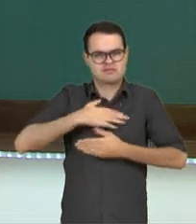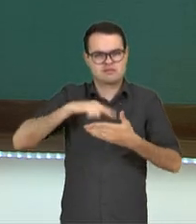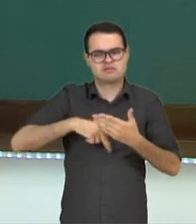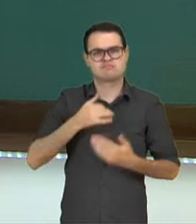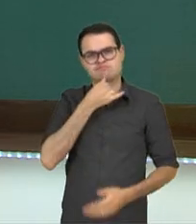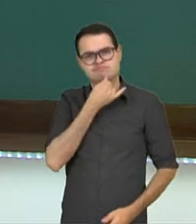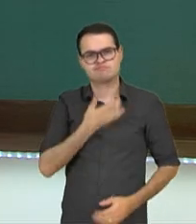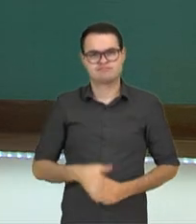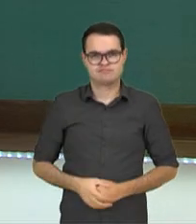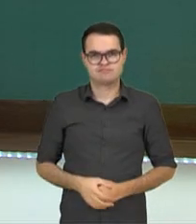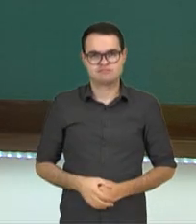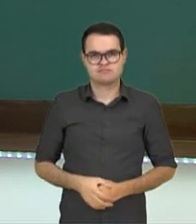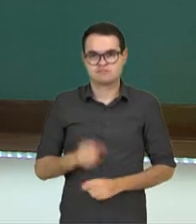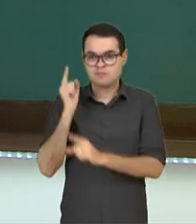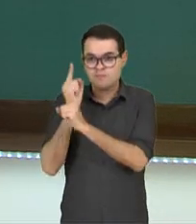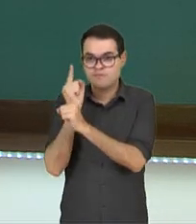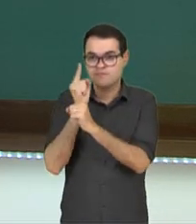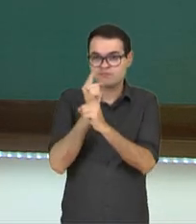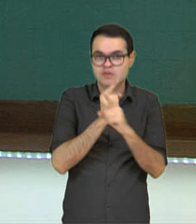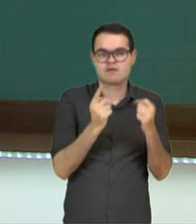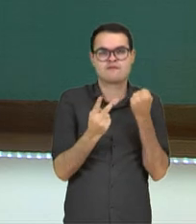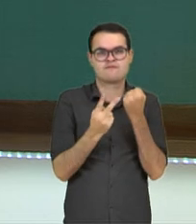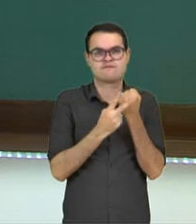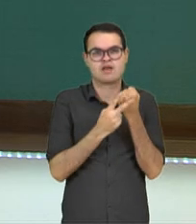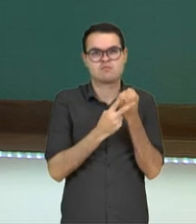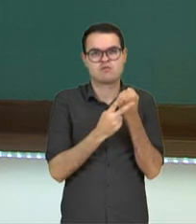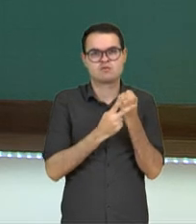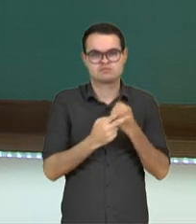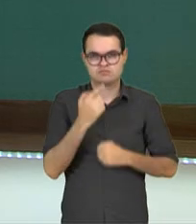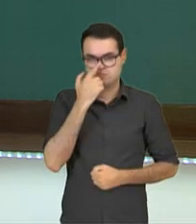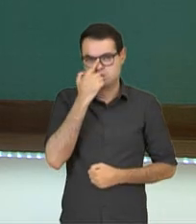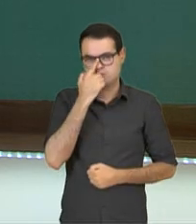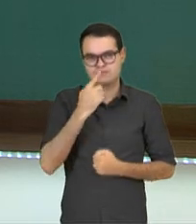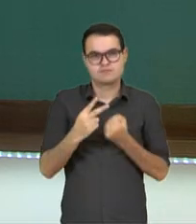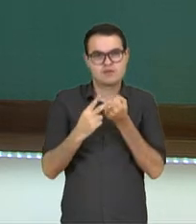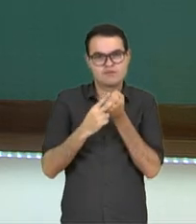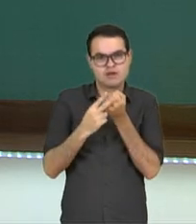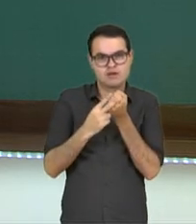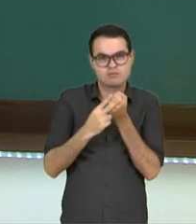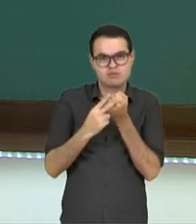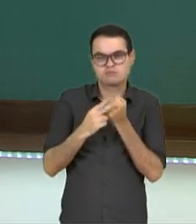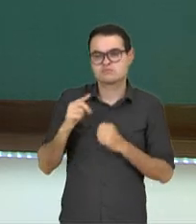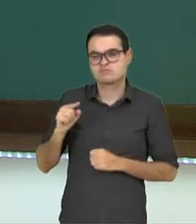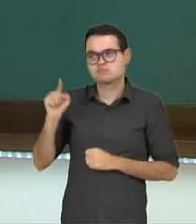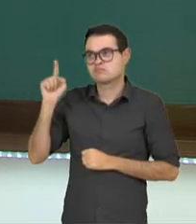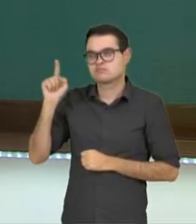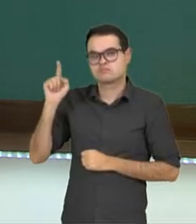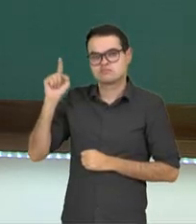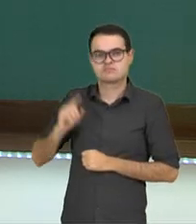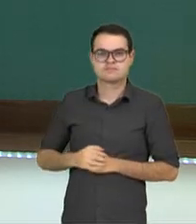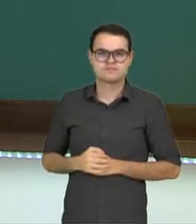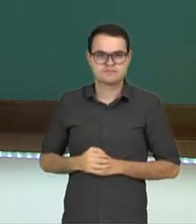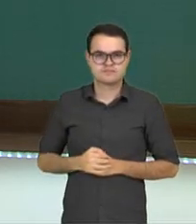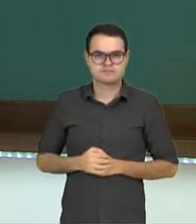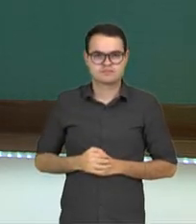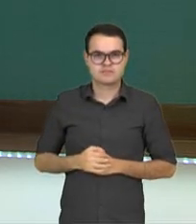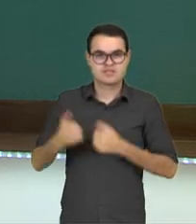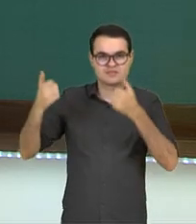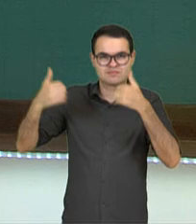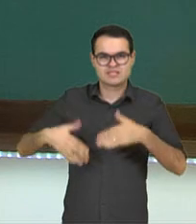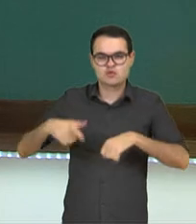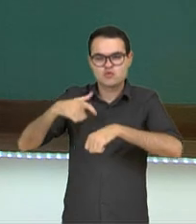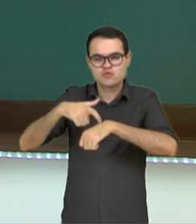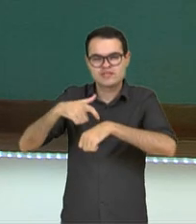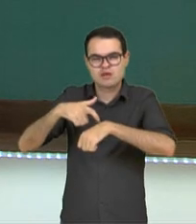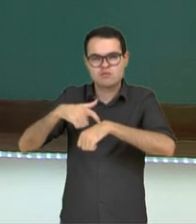os verbos, olha, essa é mais, né? No trecho acima, e explique em qual tempo verbal